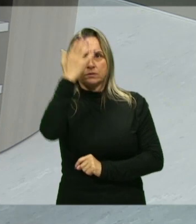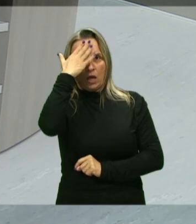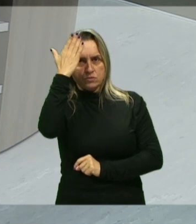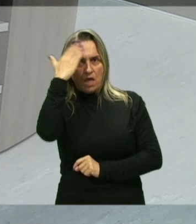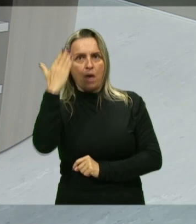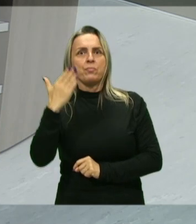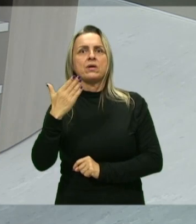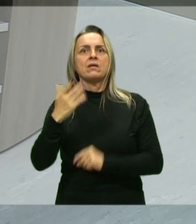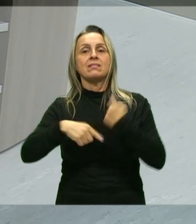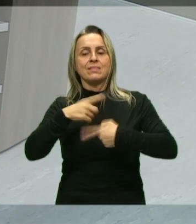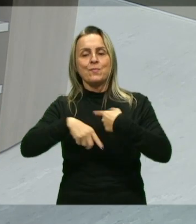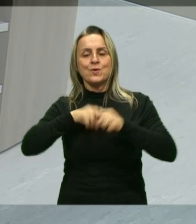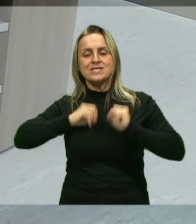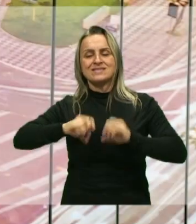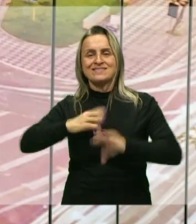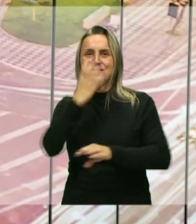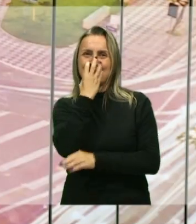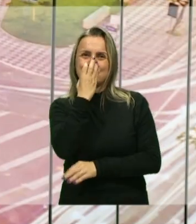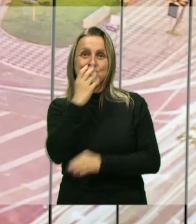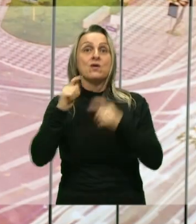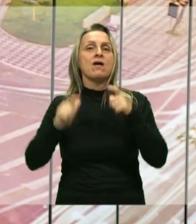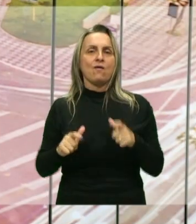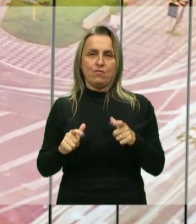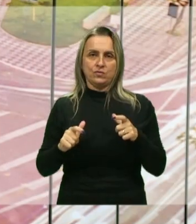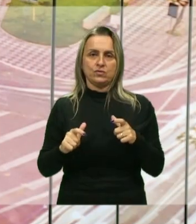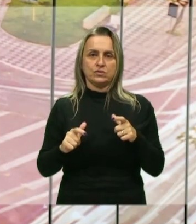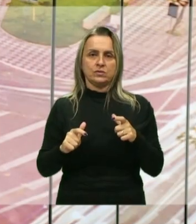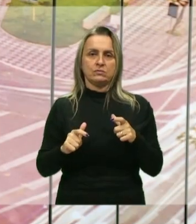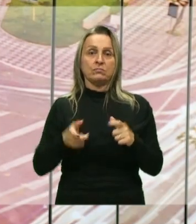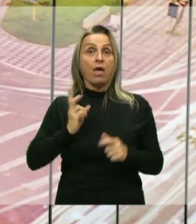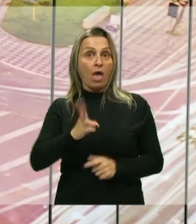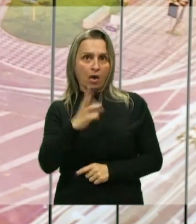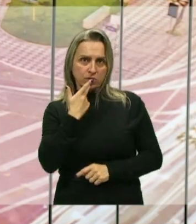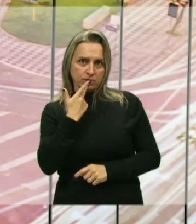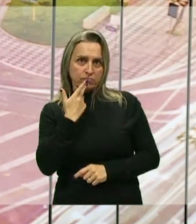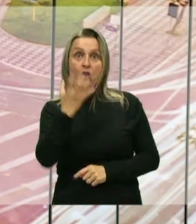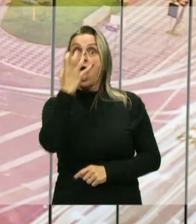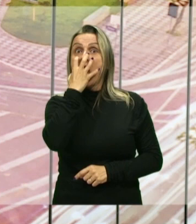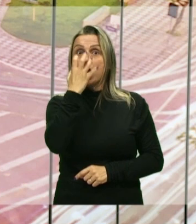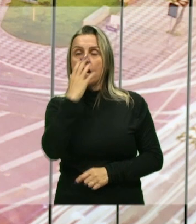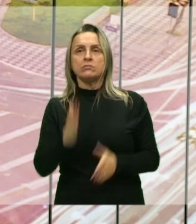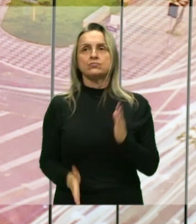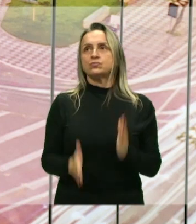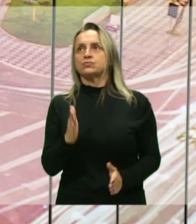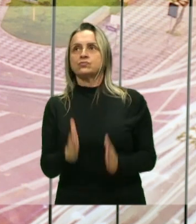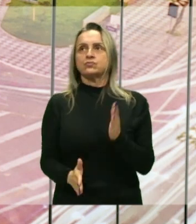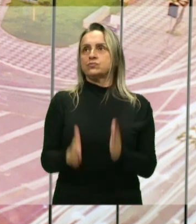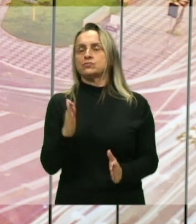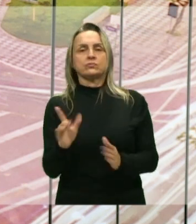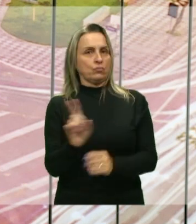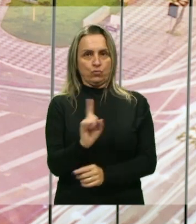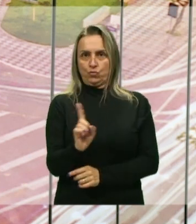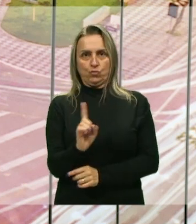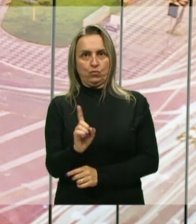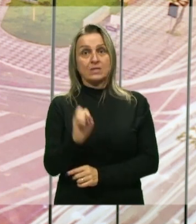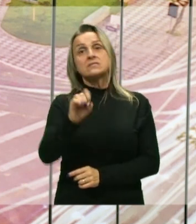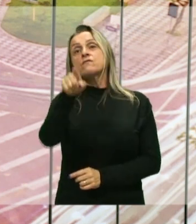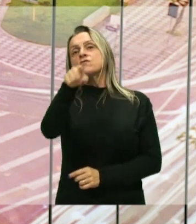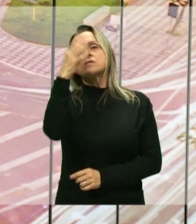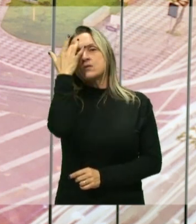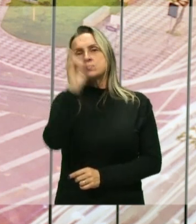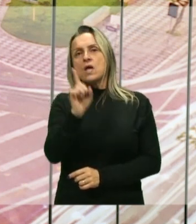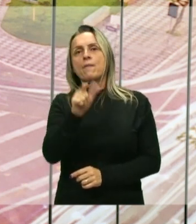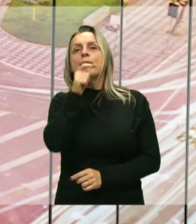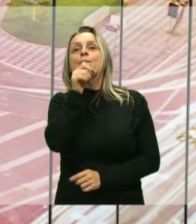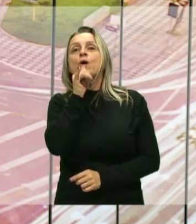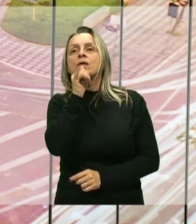ensinar pro cachorro onde é que ele quer ir. Né? Porque eu sempre falo, o cão não é um robozinho, né? Se você não sabe onde está um elevador, não adianta